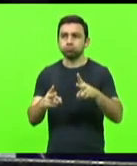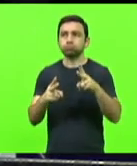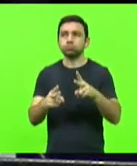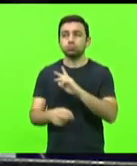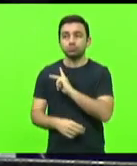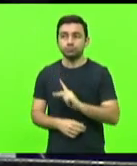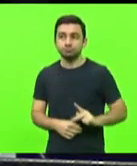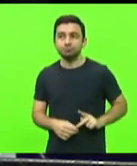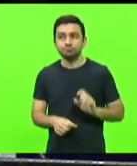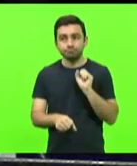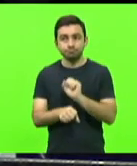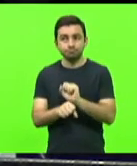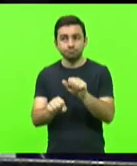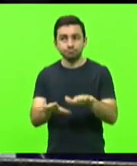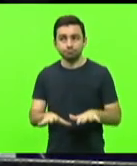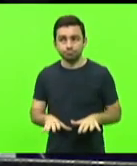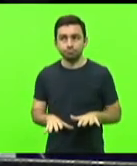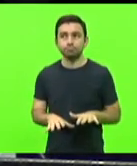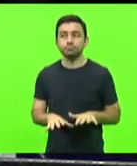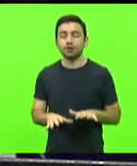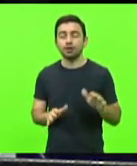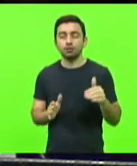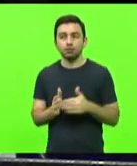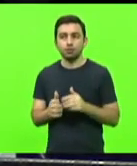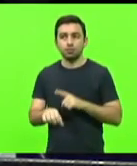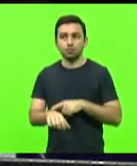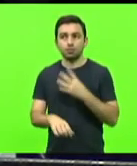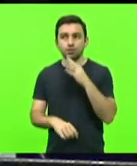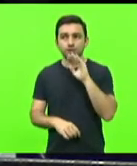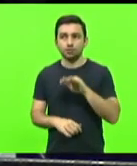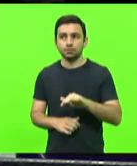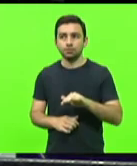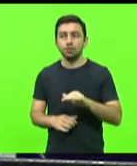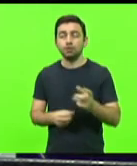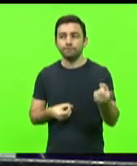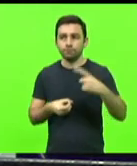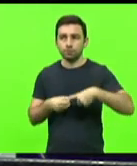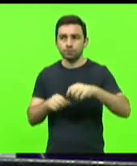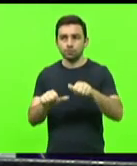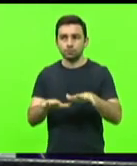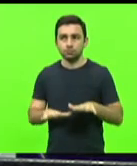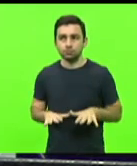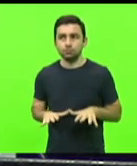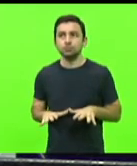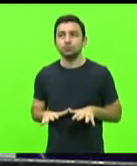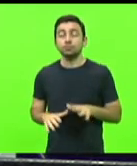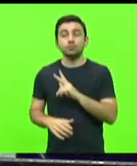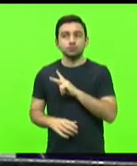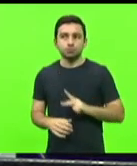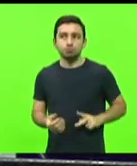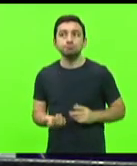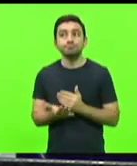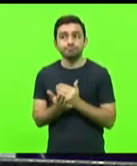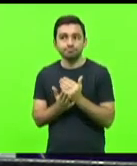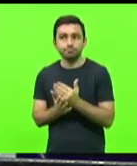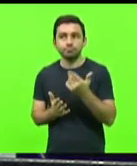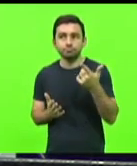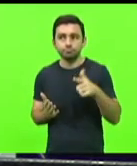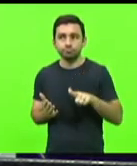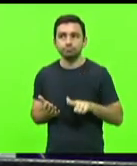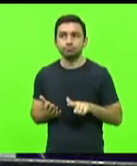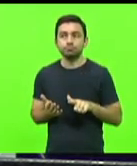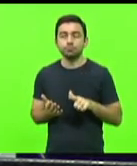presidente suspendeu a sessão até às 16 horas. Reaberta a sessão. O senhor presidente adentrou no próximo horário.